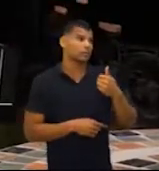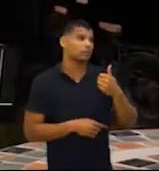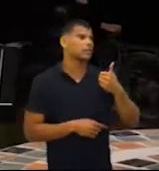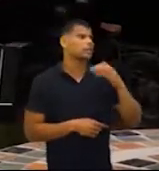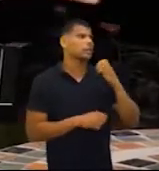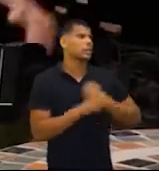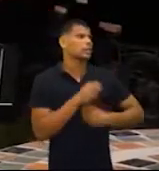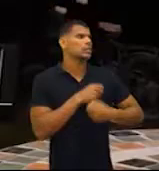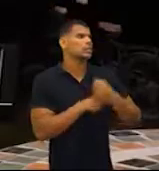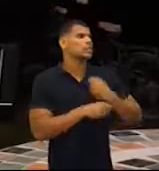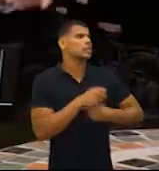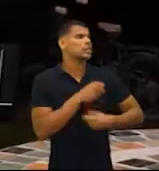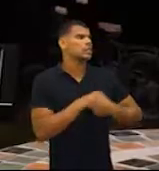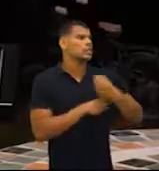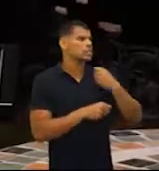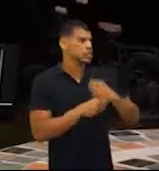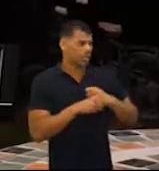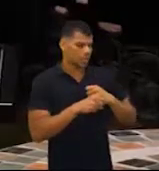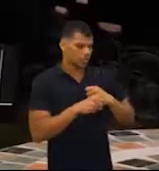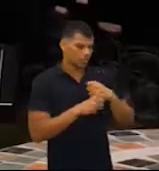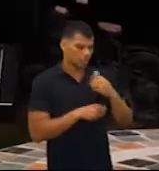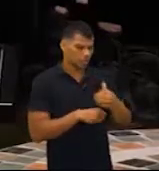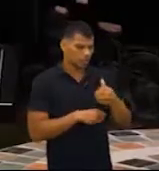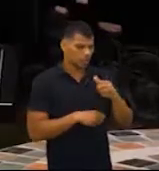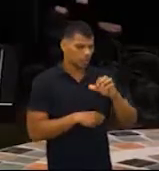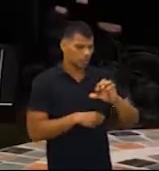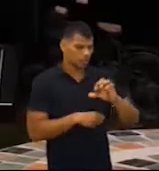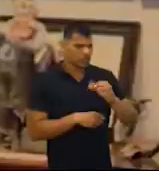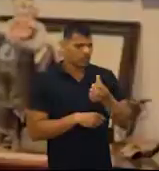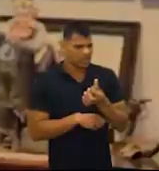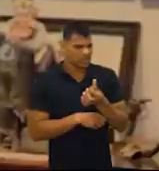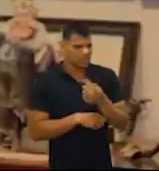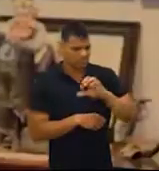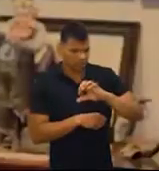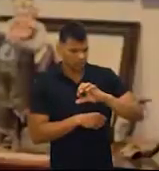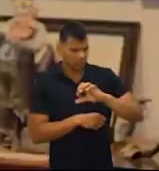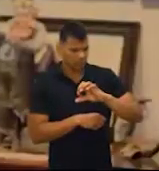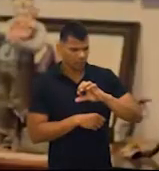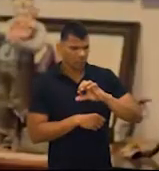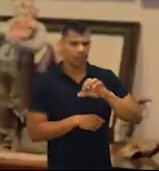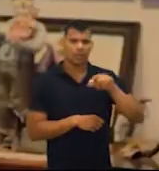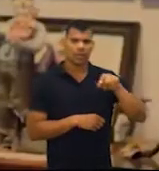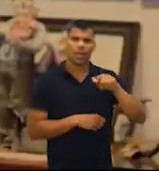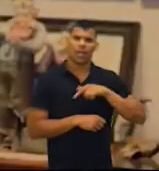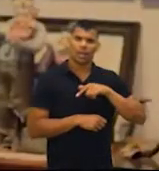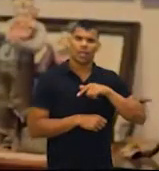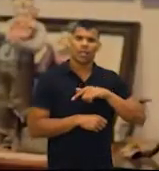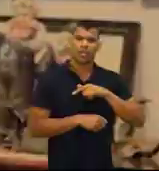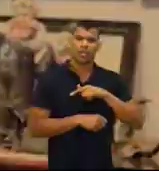vindo, 10 anos atrás teve o festival que lançou Caetano, Gil, Torquato os Neto. Fix, né?